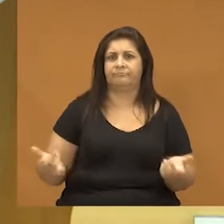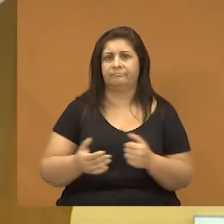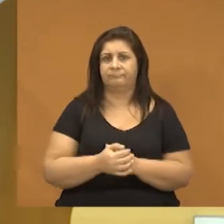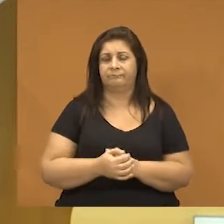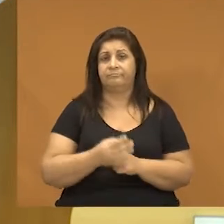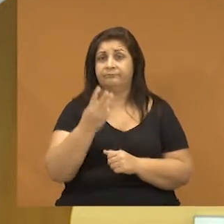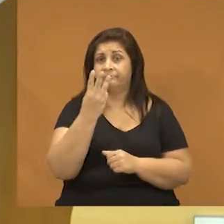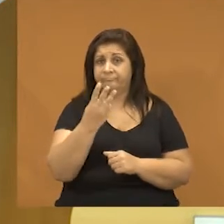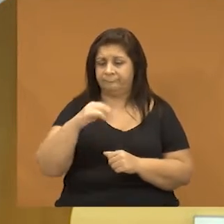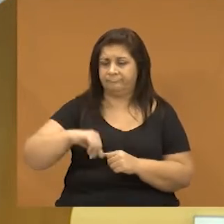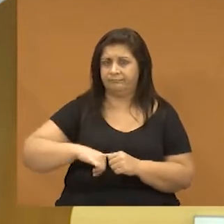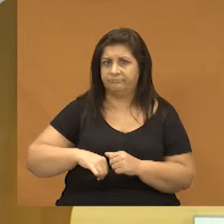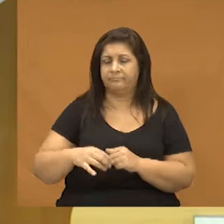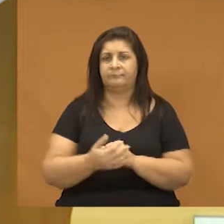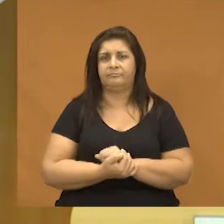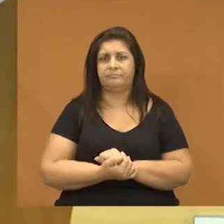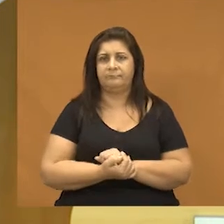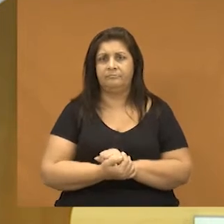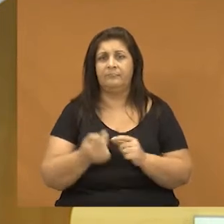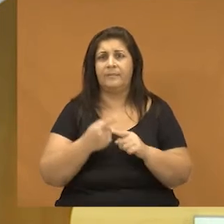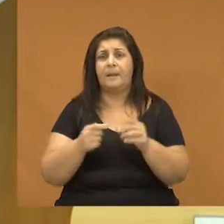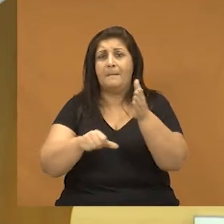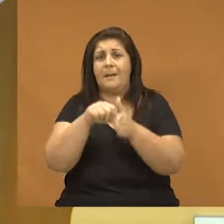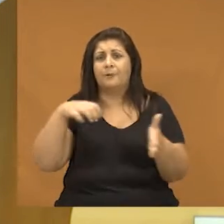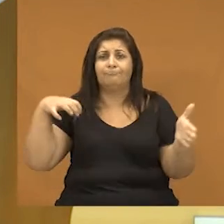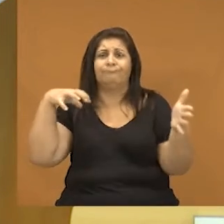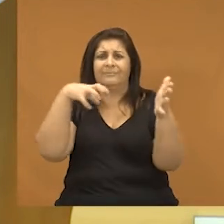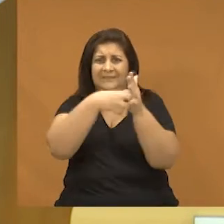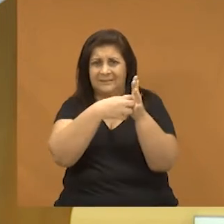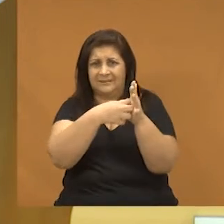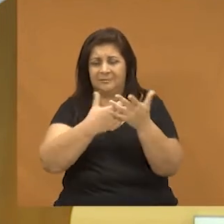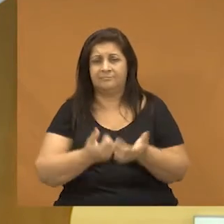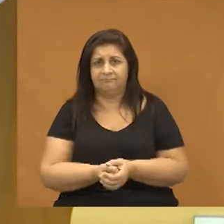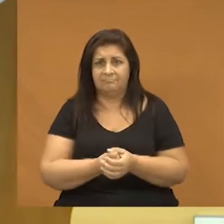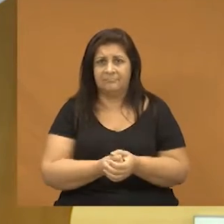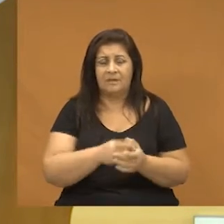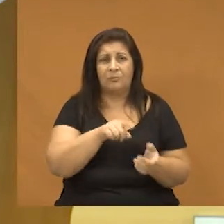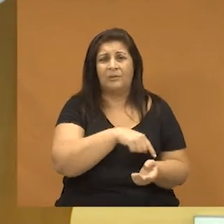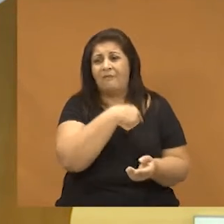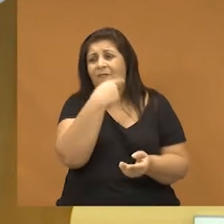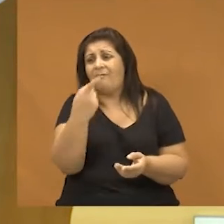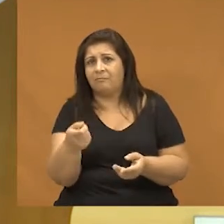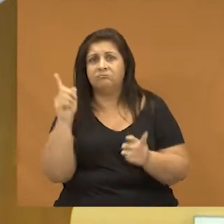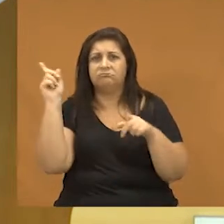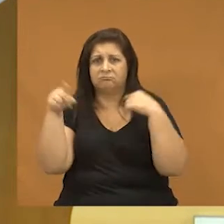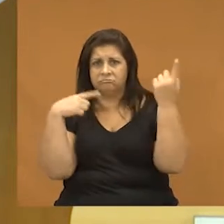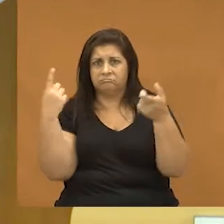3 sofrimentos, de se dentar, de colocar no SAMU,